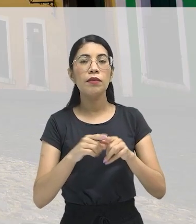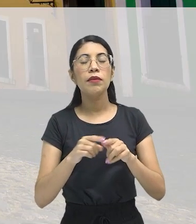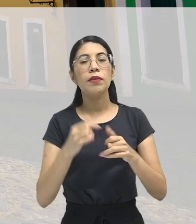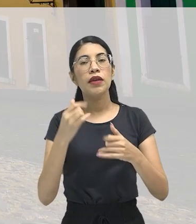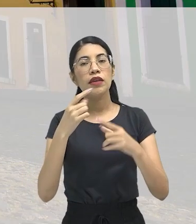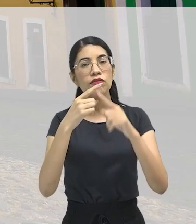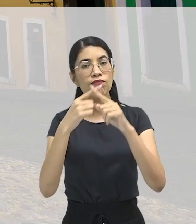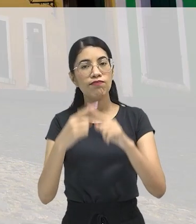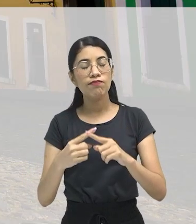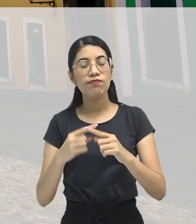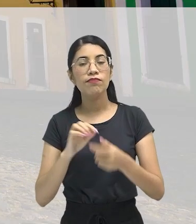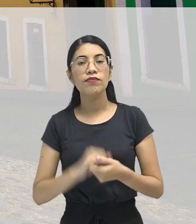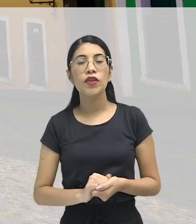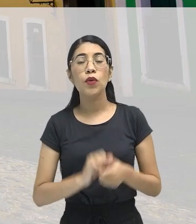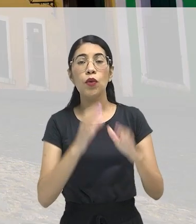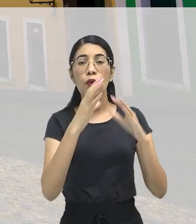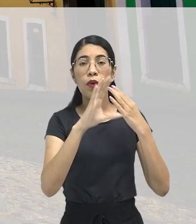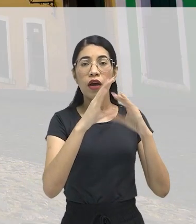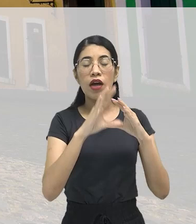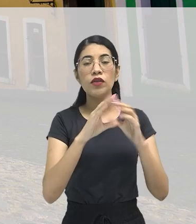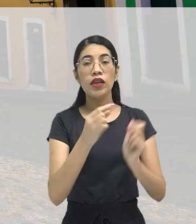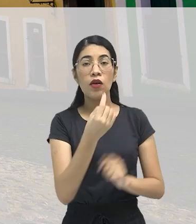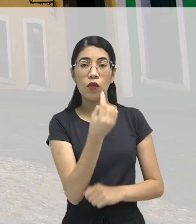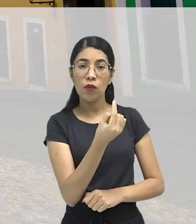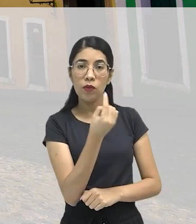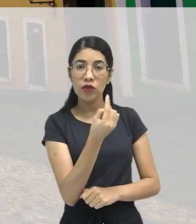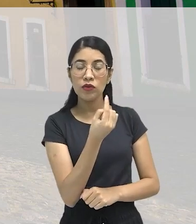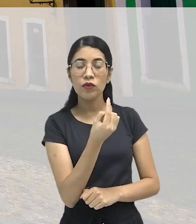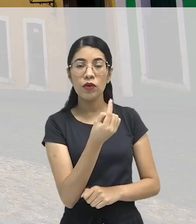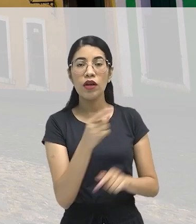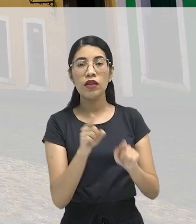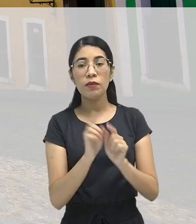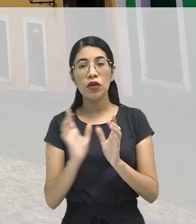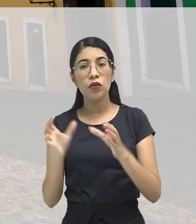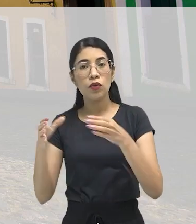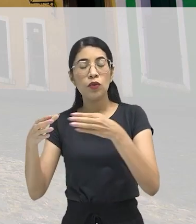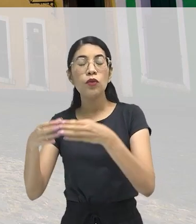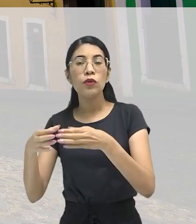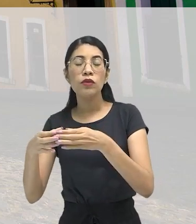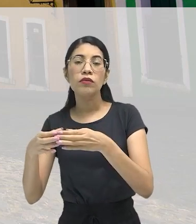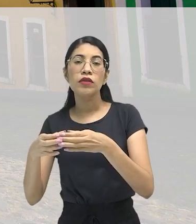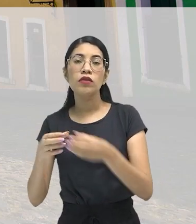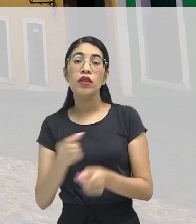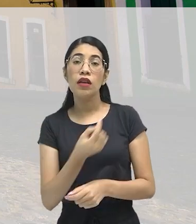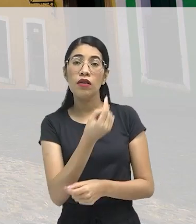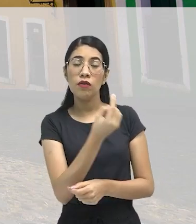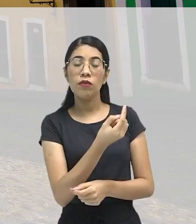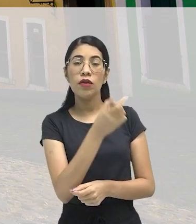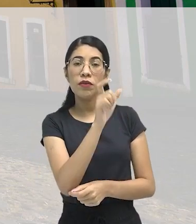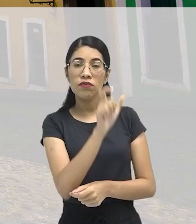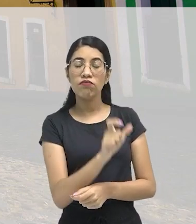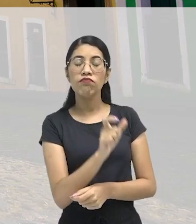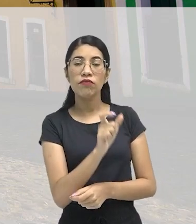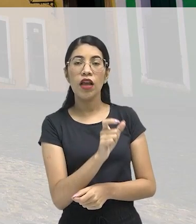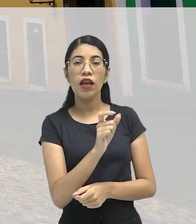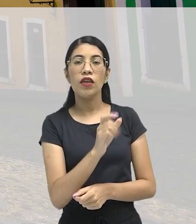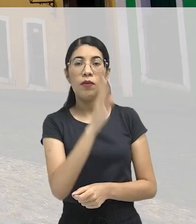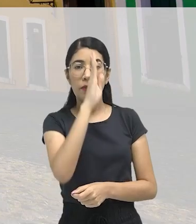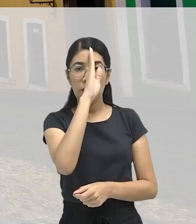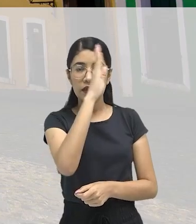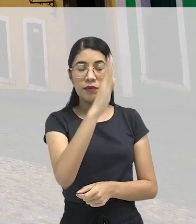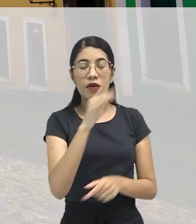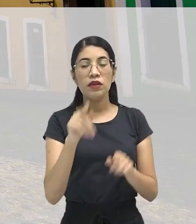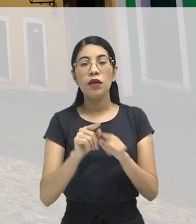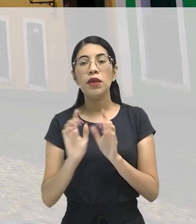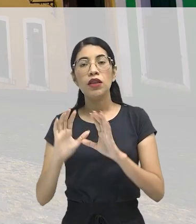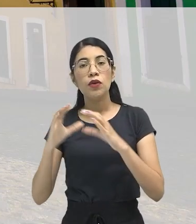ele é dividido entre solista e em coro, tá? Então, tem uma pessoa que canta como voz principal e